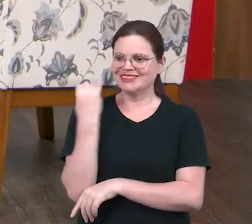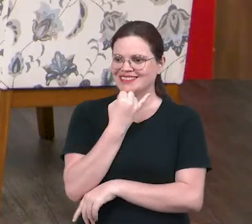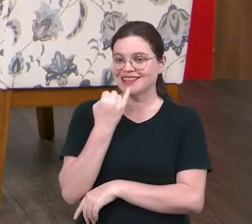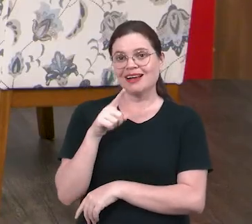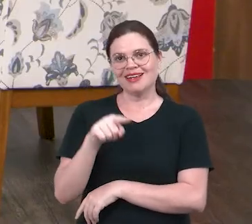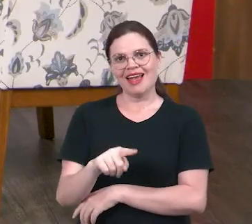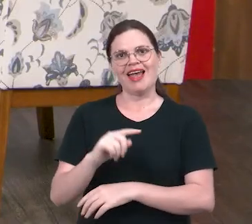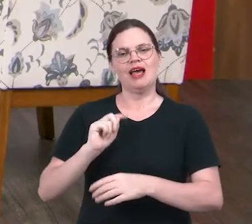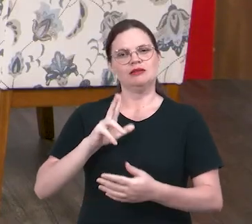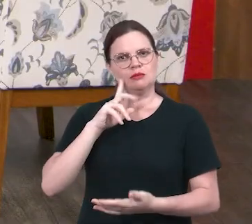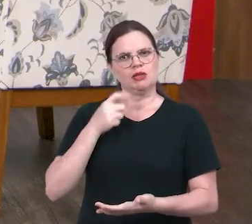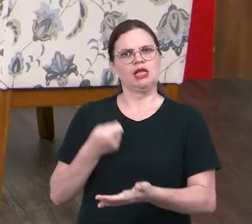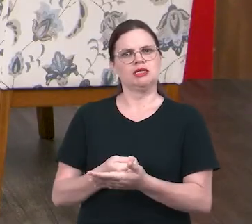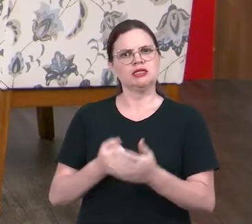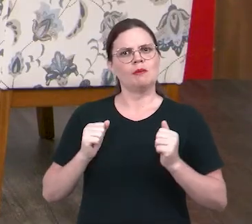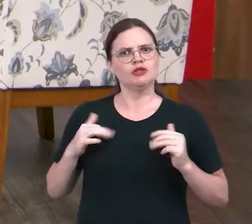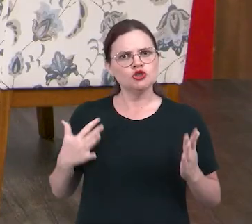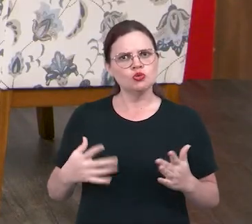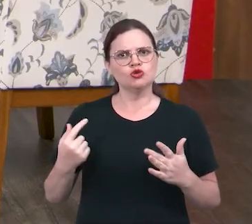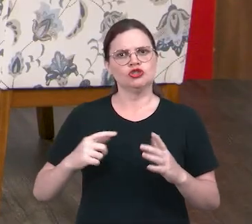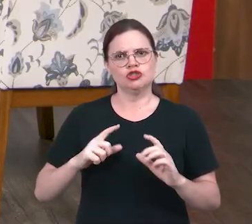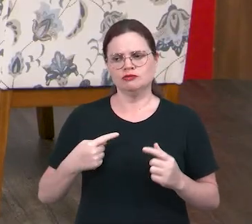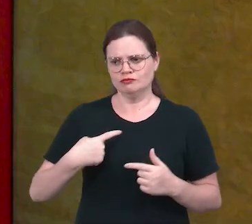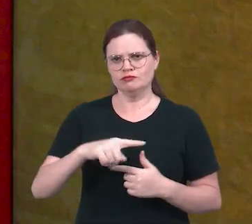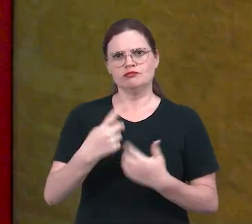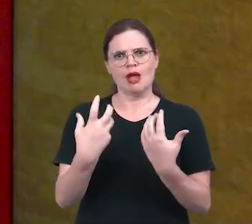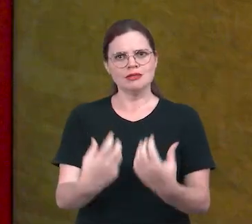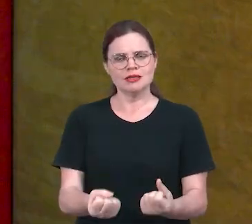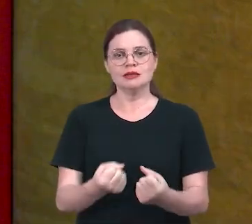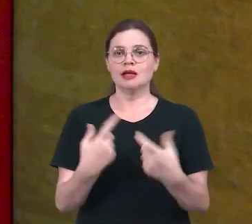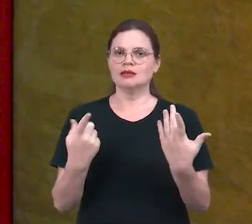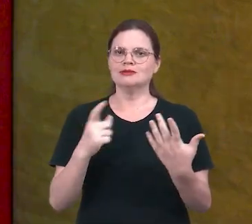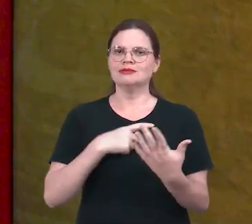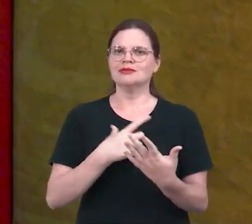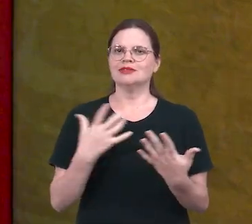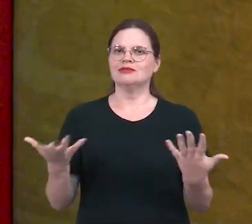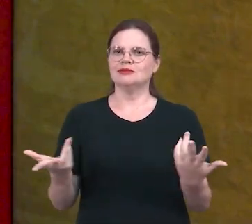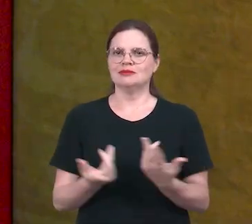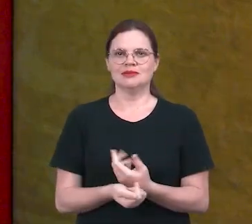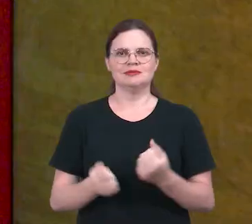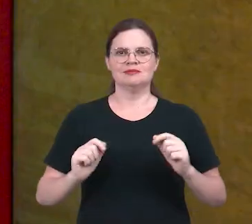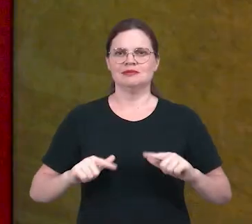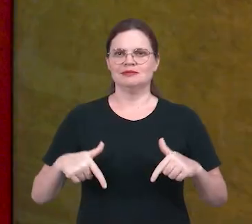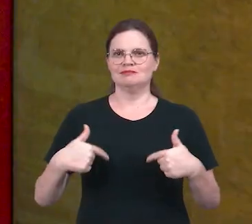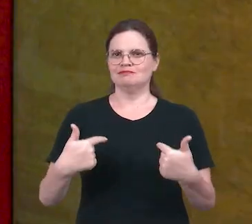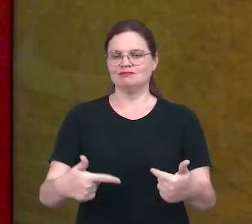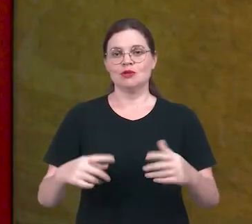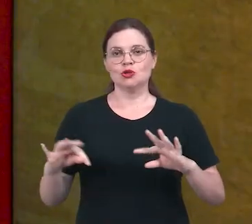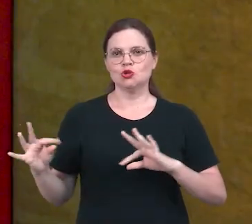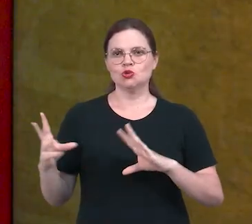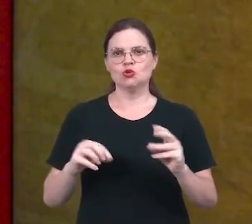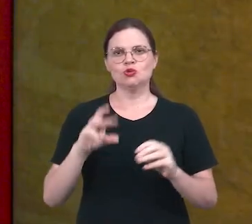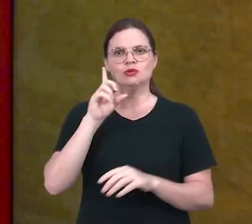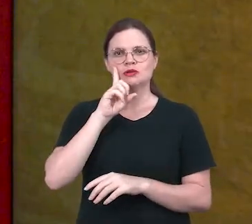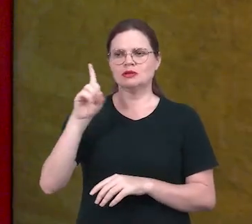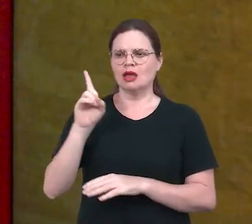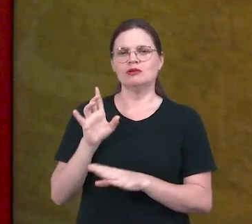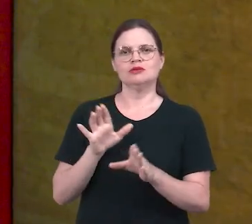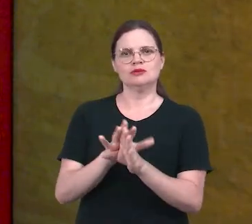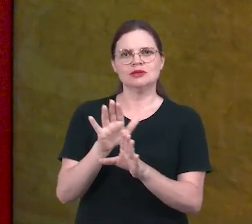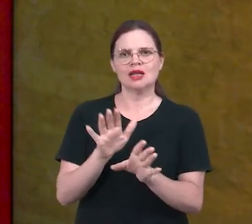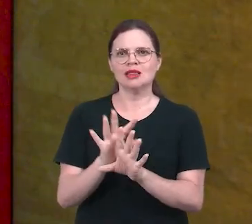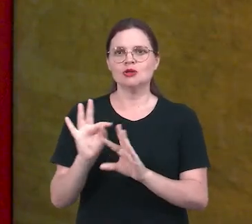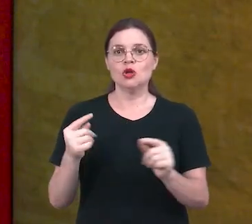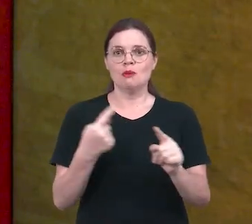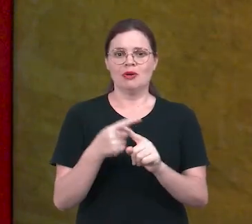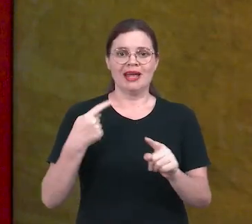ali começa uma operação gloriosa, né? Do Espírito Santo dirigindo todas as coisas ali no poço, ela dá